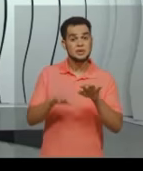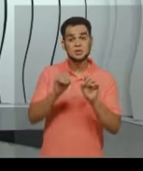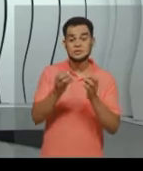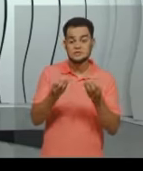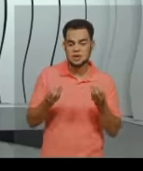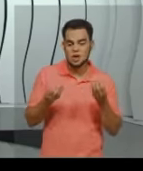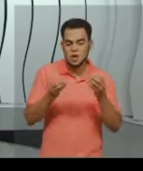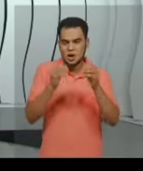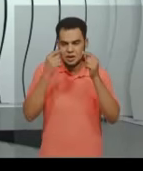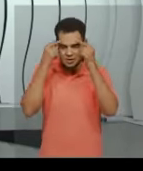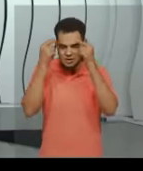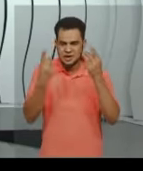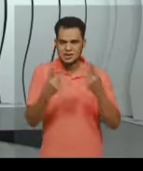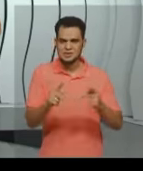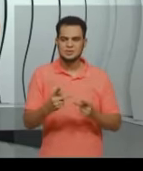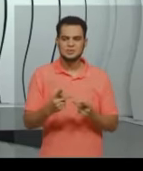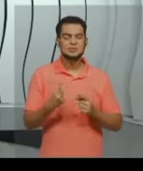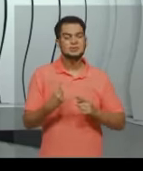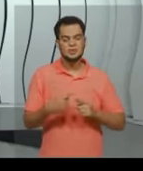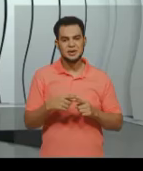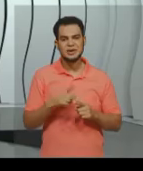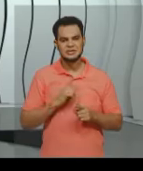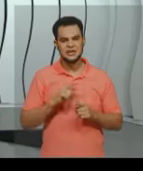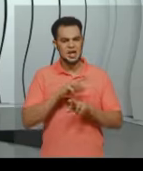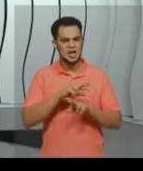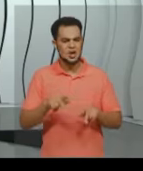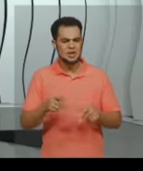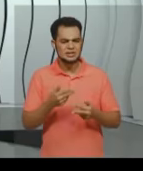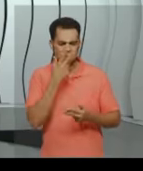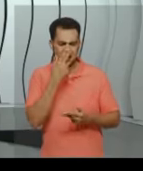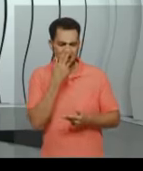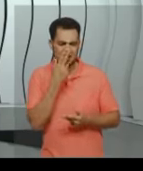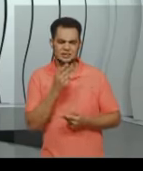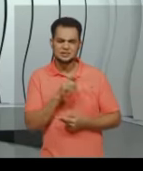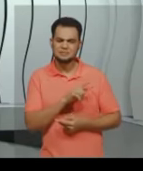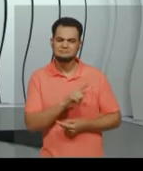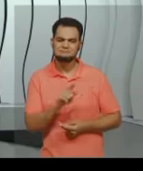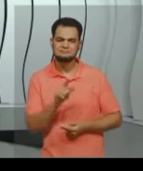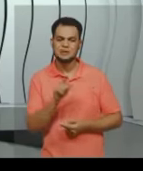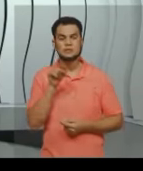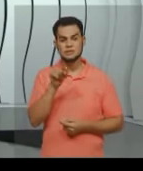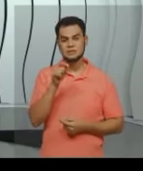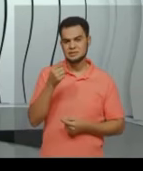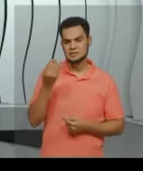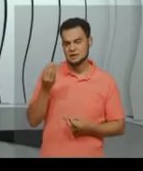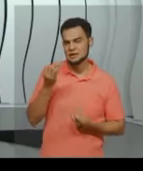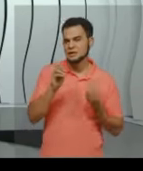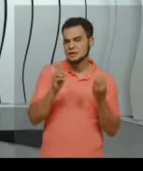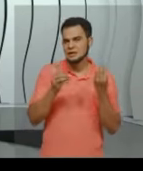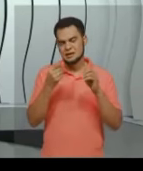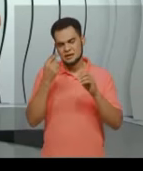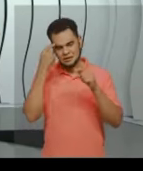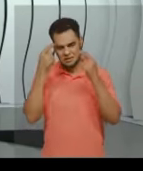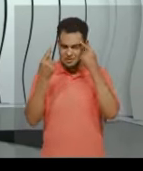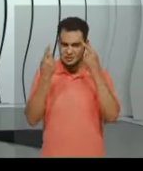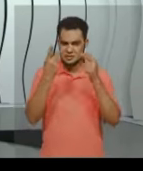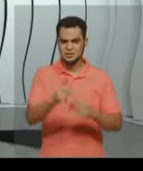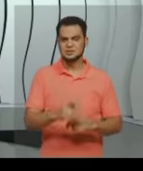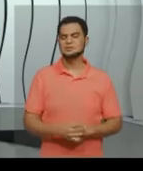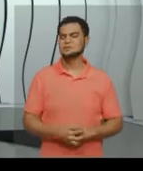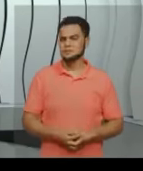que tem mais espaços vazios que você projeta ali. Surge aquela interpretação, aquela coisa ali, às vezes nem é